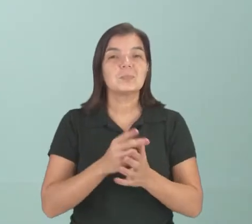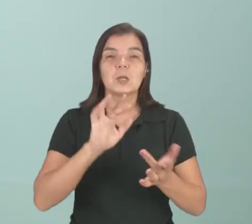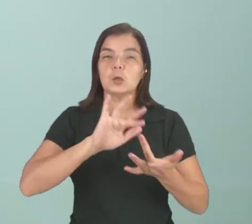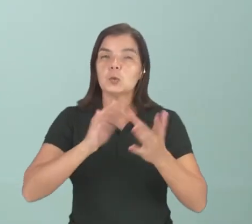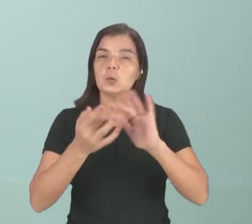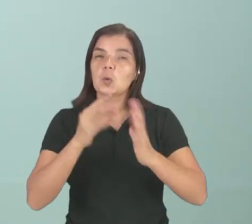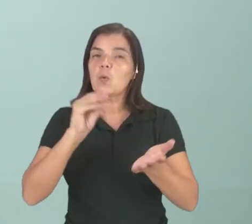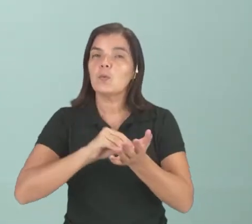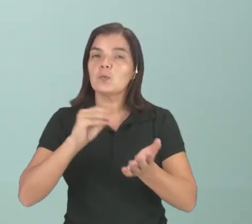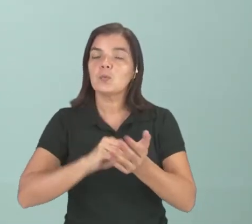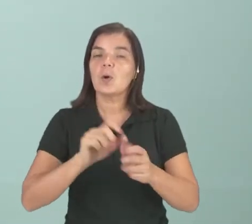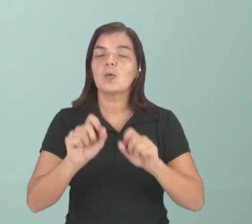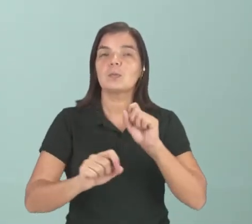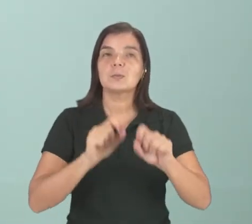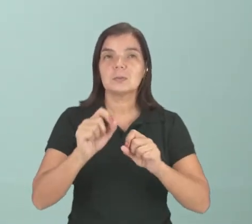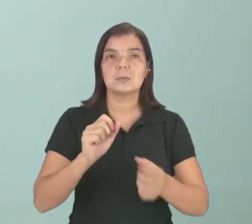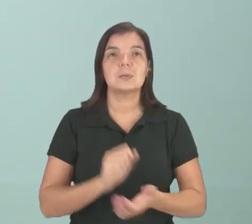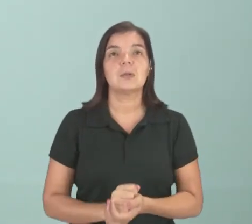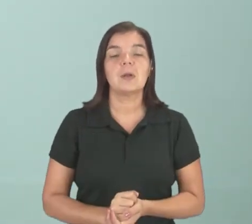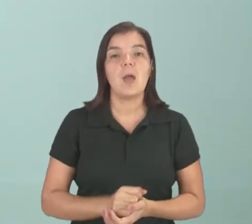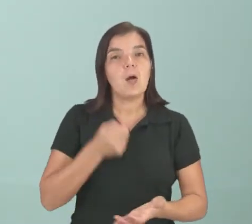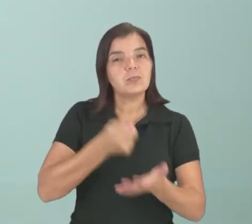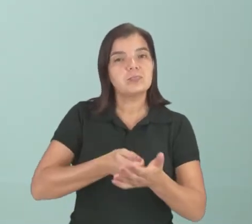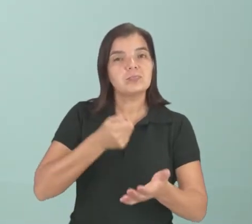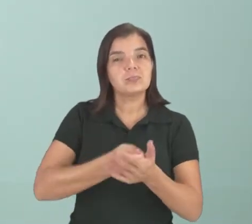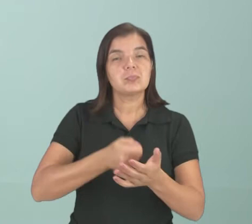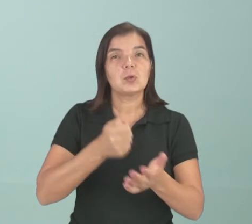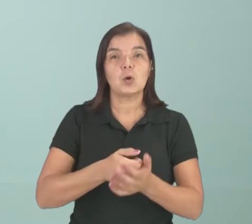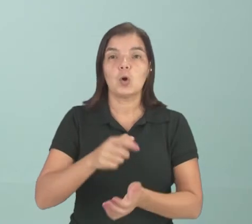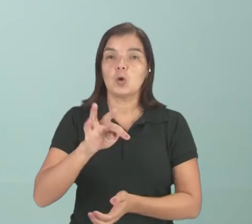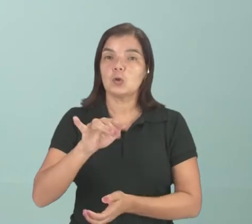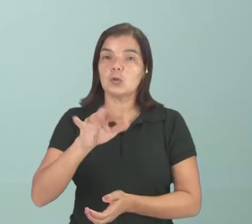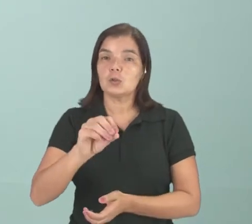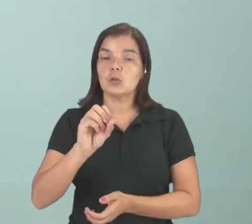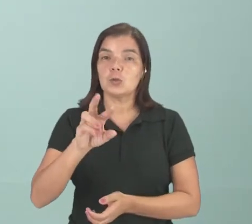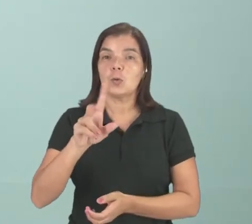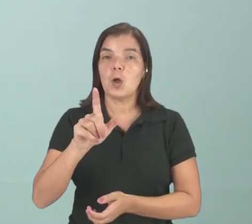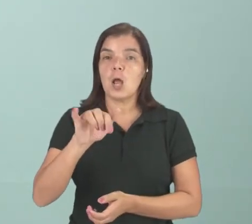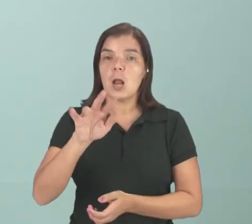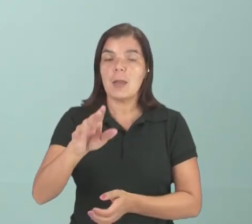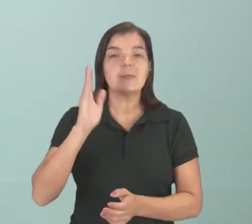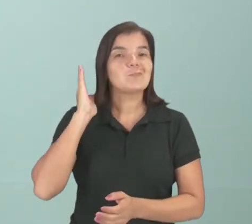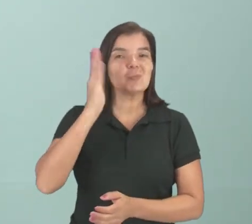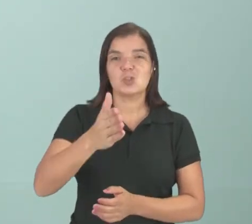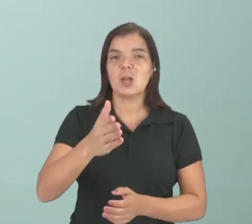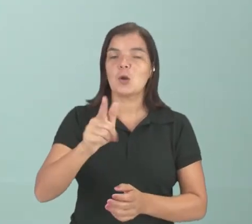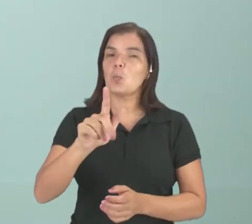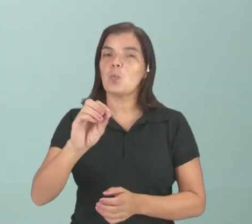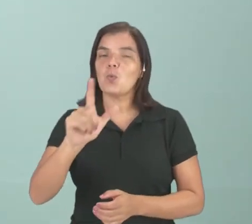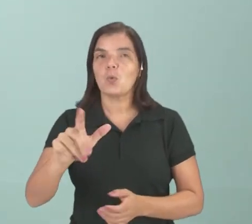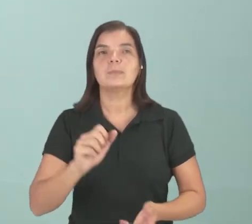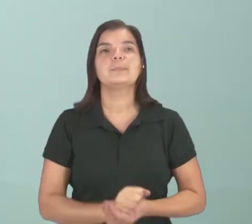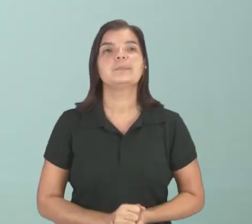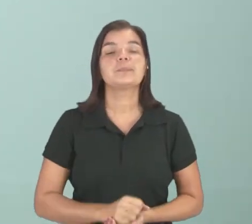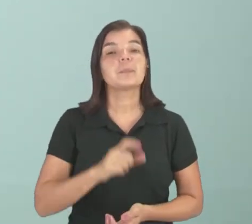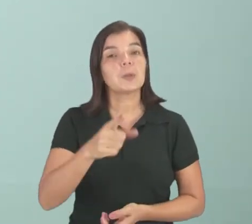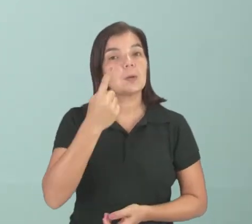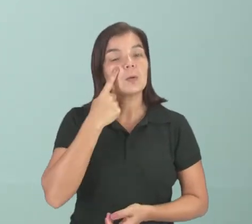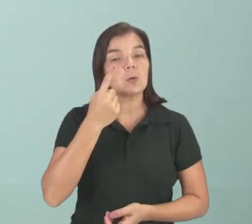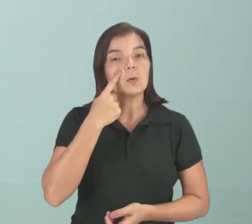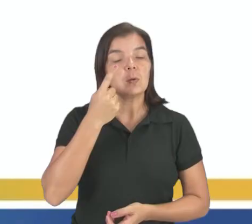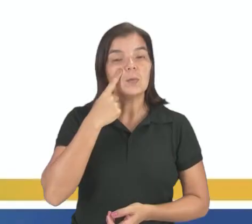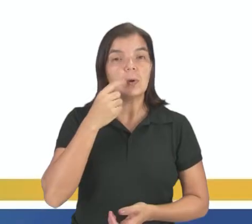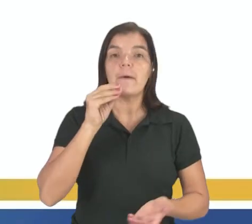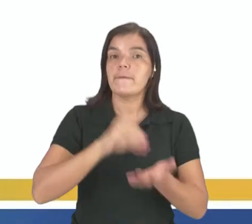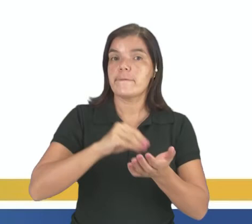contato geralmente é a penalidade é um tiro livre direto ou seja direto com ou sem barreira consideram-se